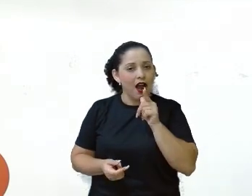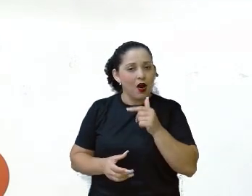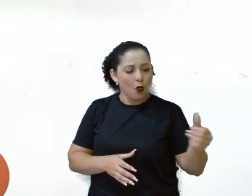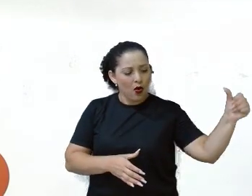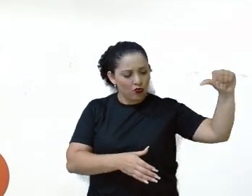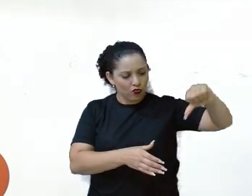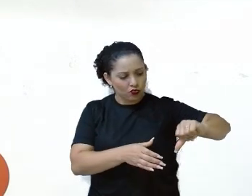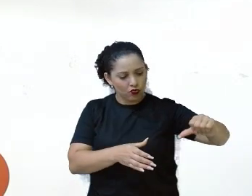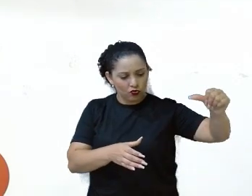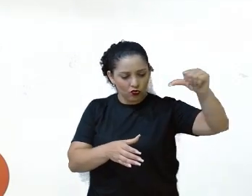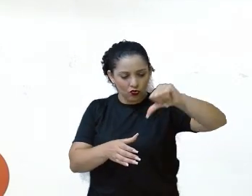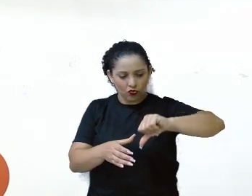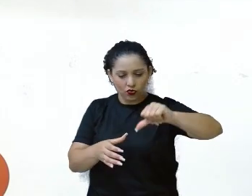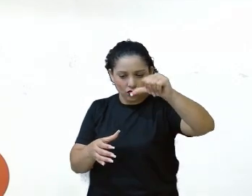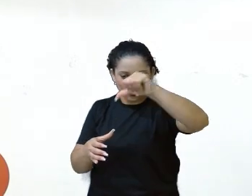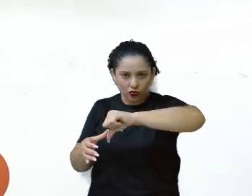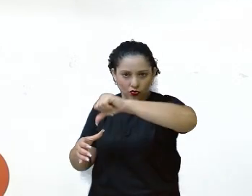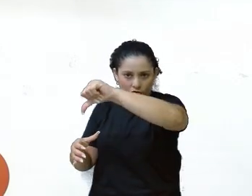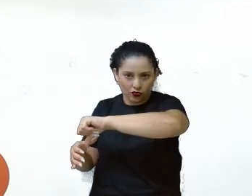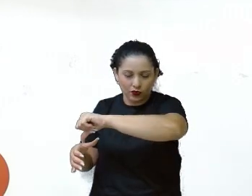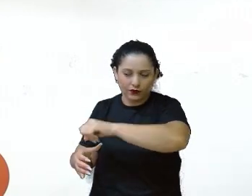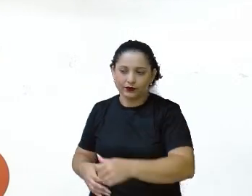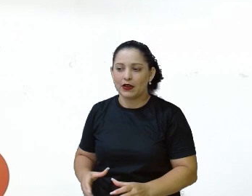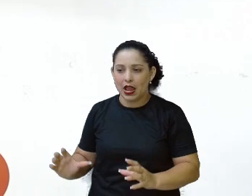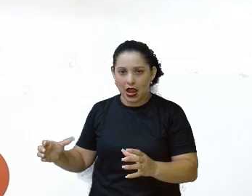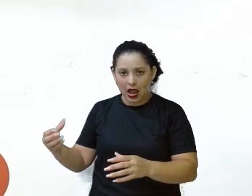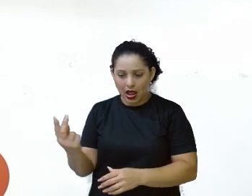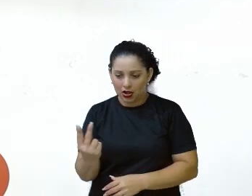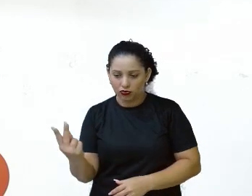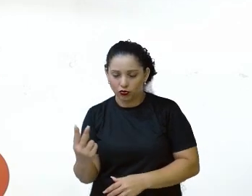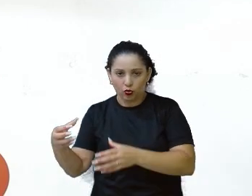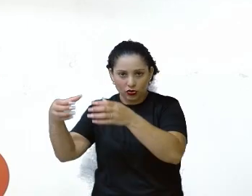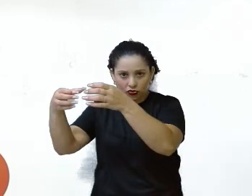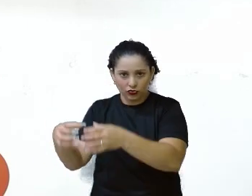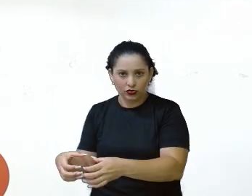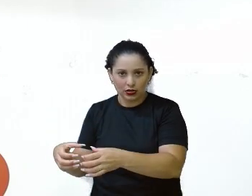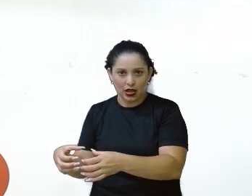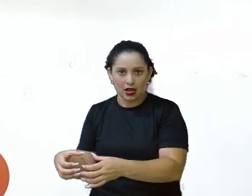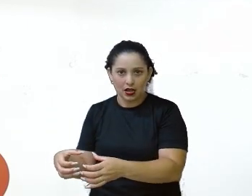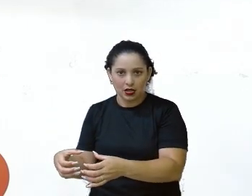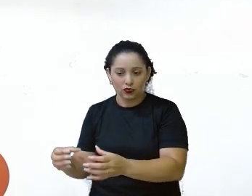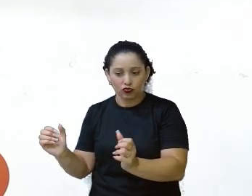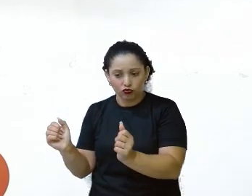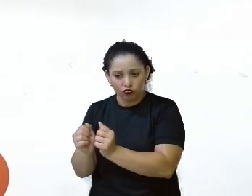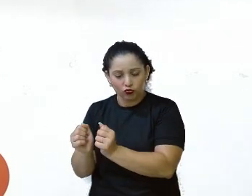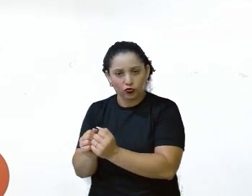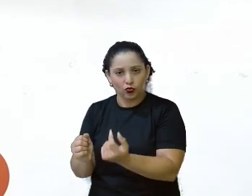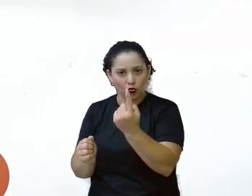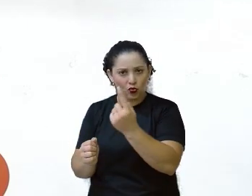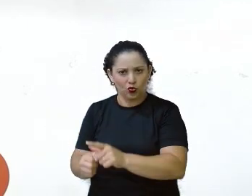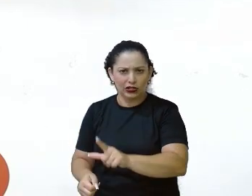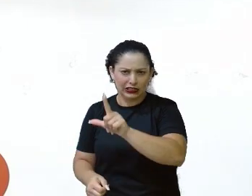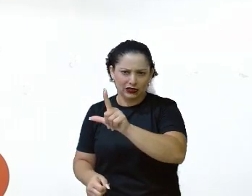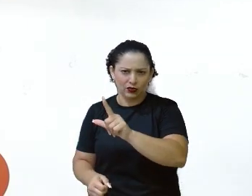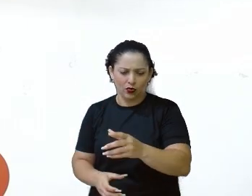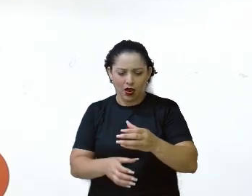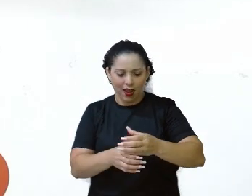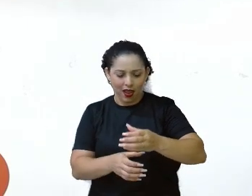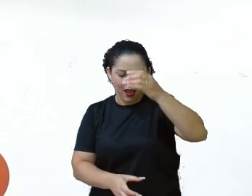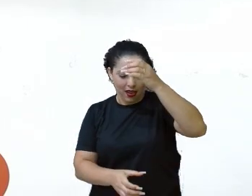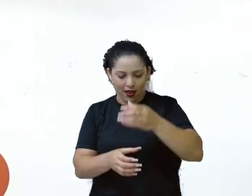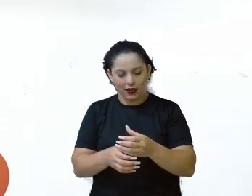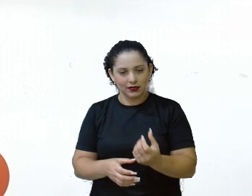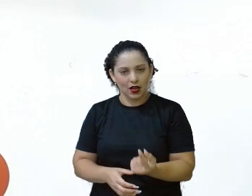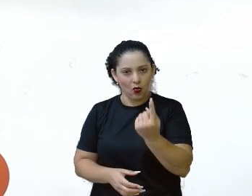duas garrafas, eu tenho 1 litro. Se eu juntar se eu tiver essa garrafa, eu tenho 1 litro. E se